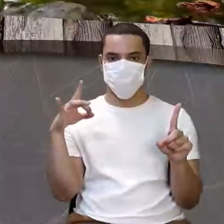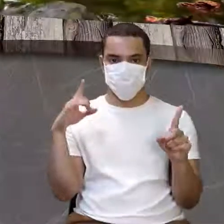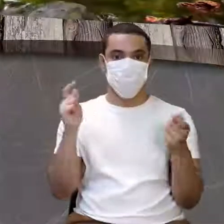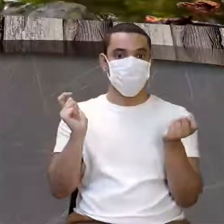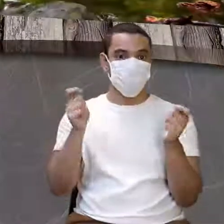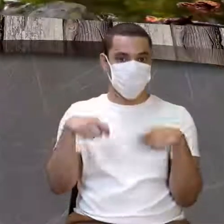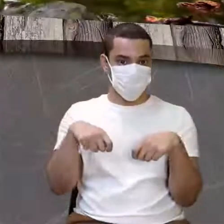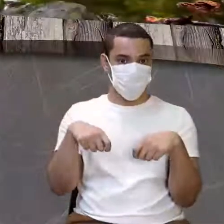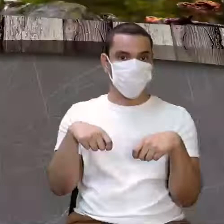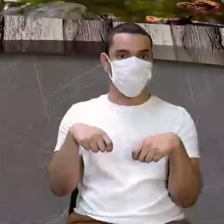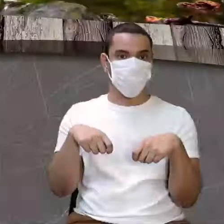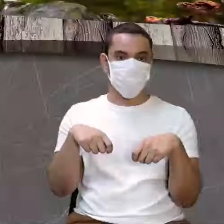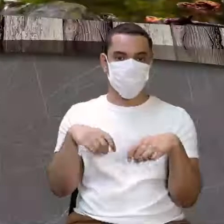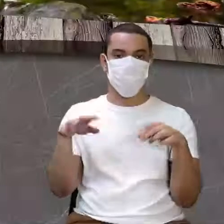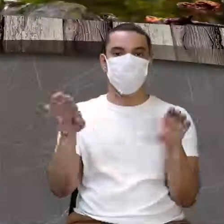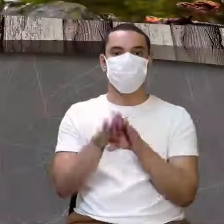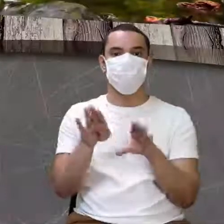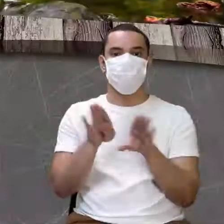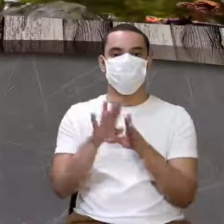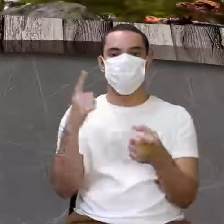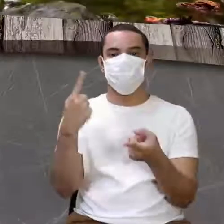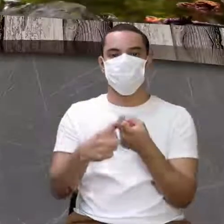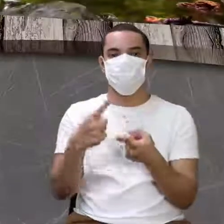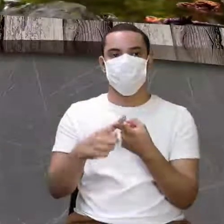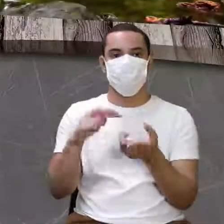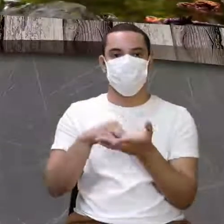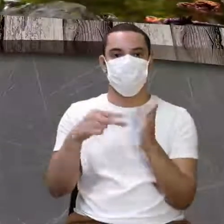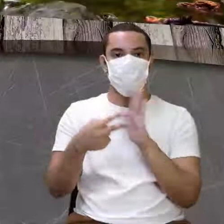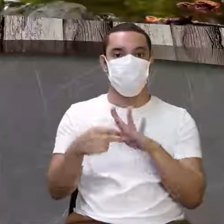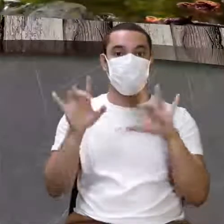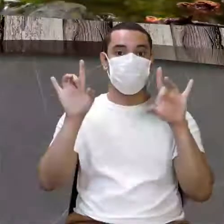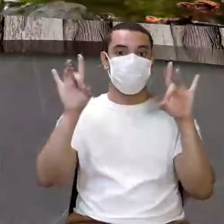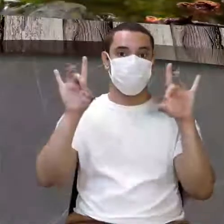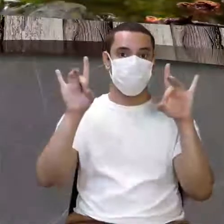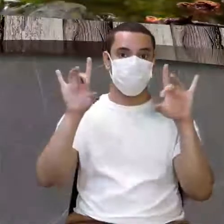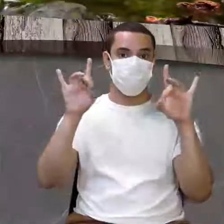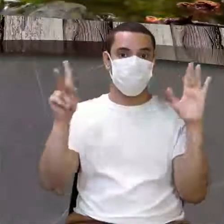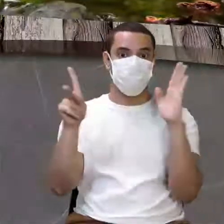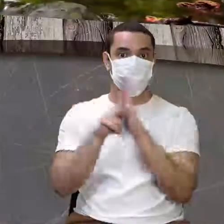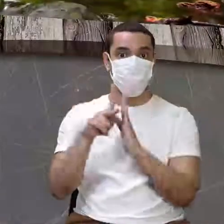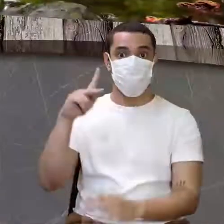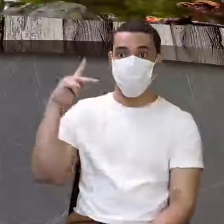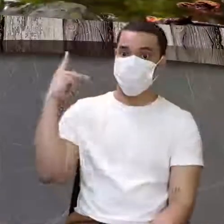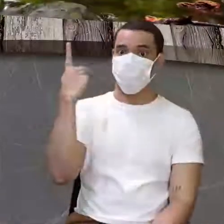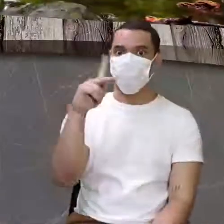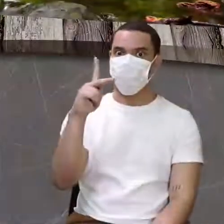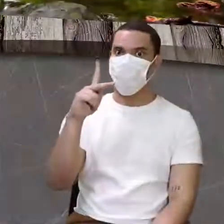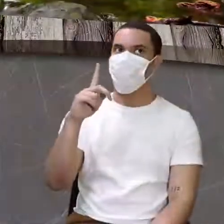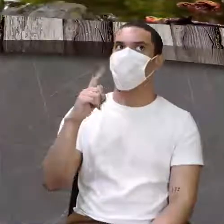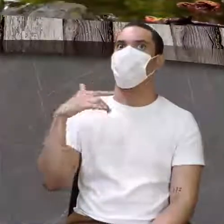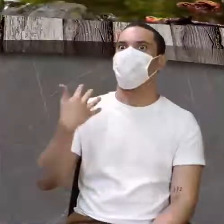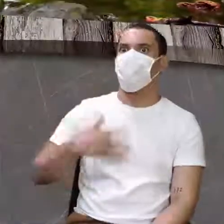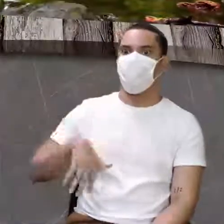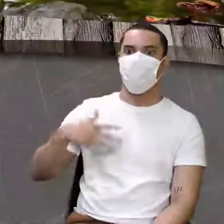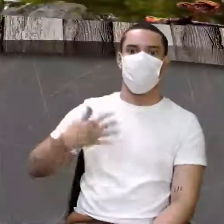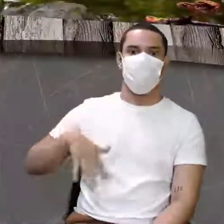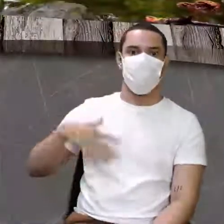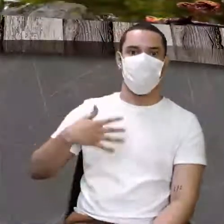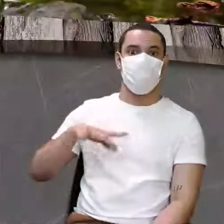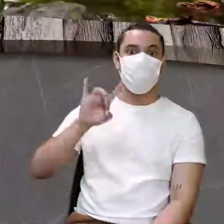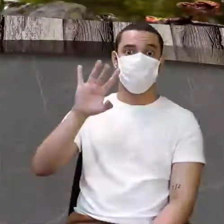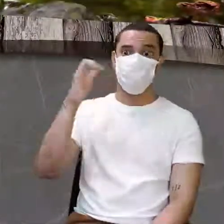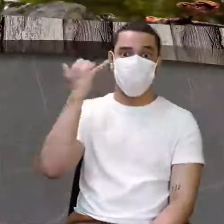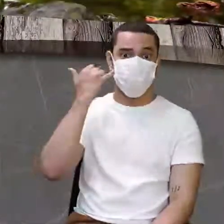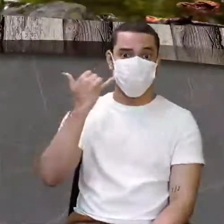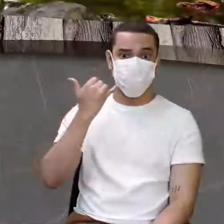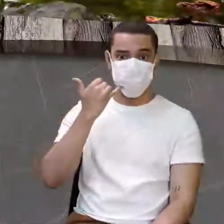Que você vai ser uma característica específica a você. Eita, pensa! Só o Vitor vai